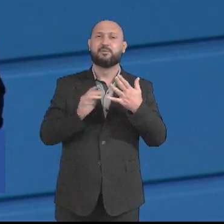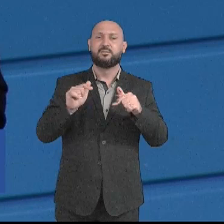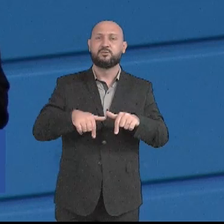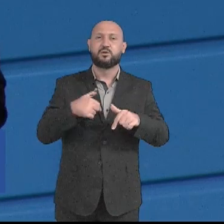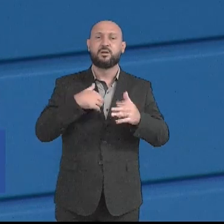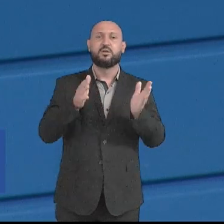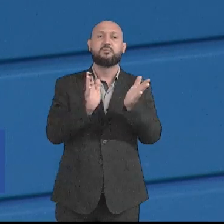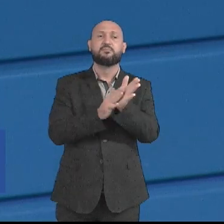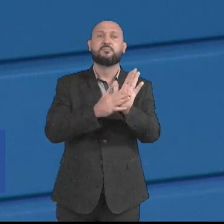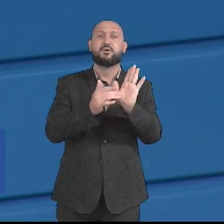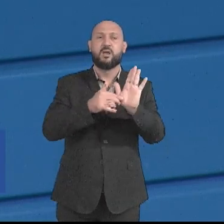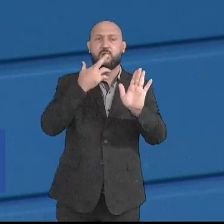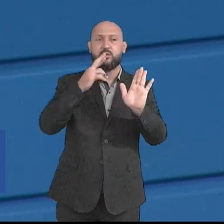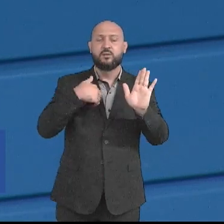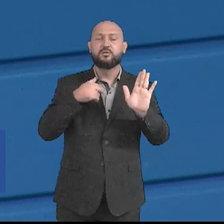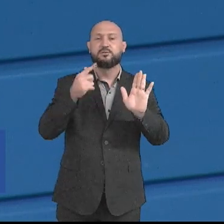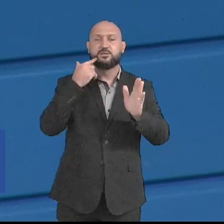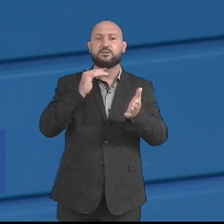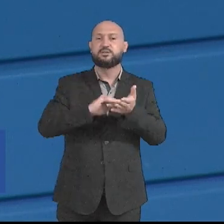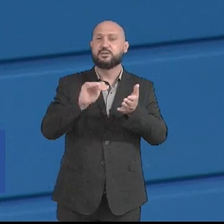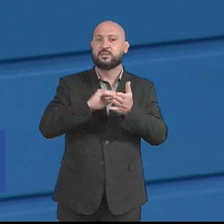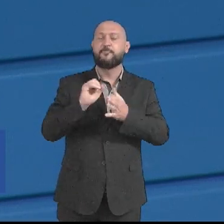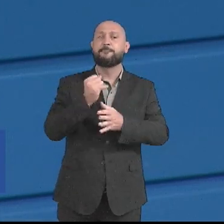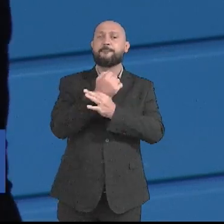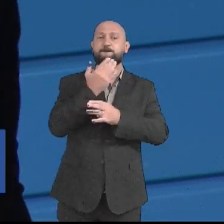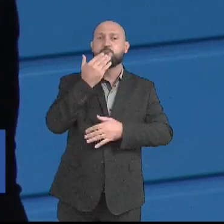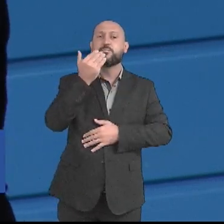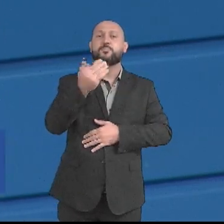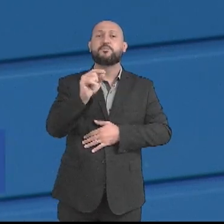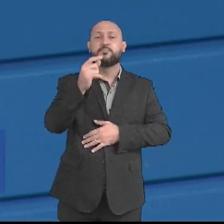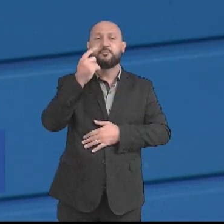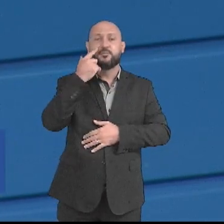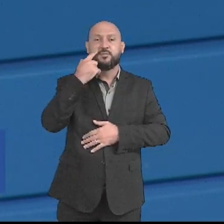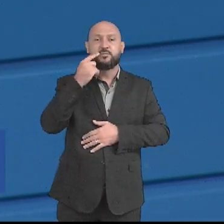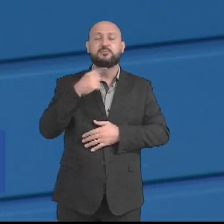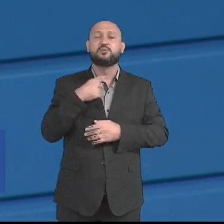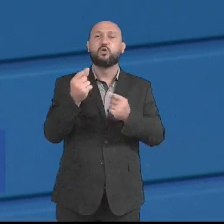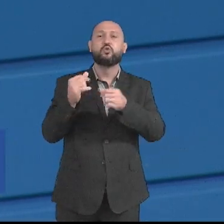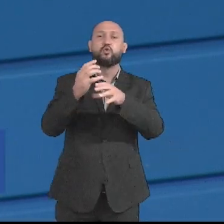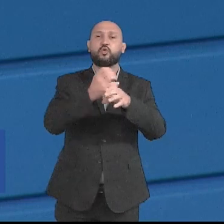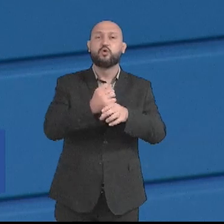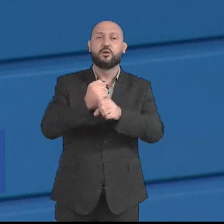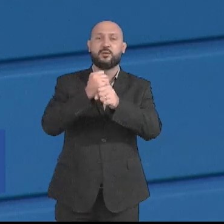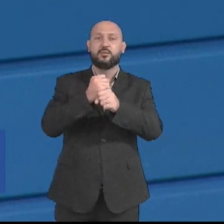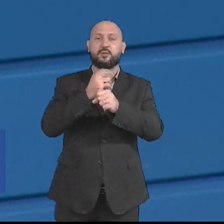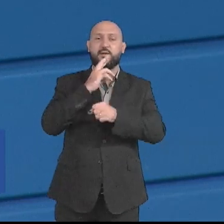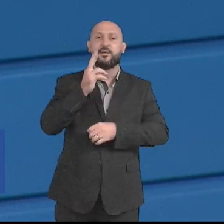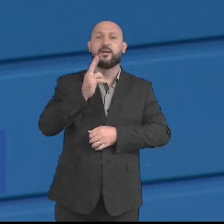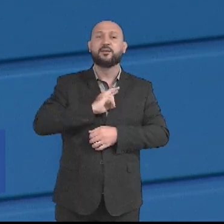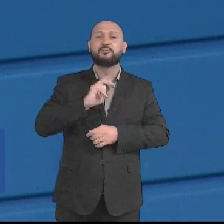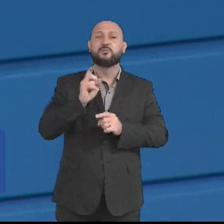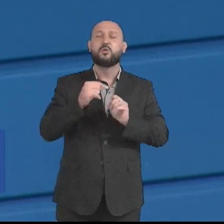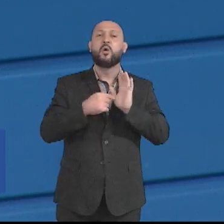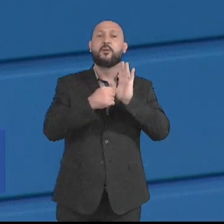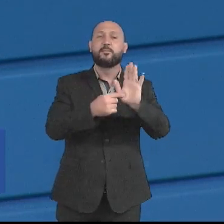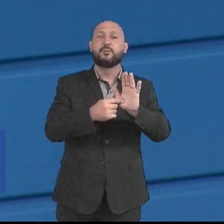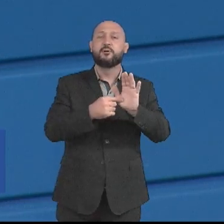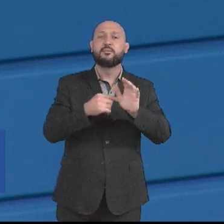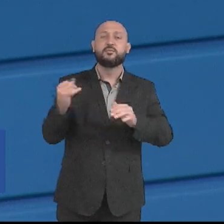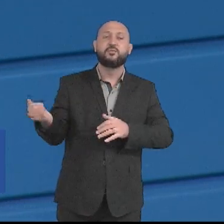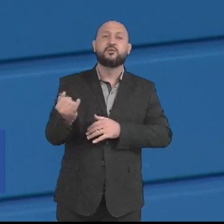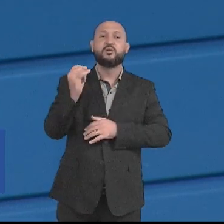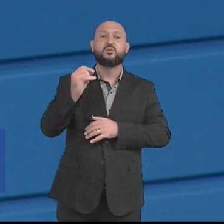é resposta que a gente quer da Sejusp. Solicitando a dotação orçamentária, a resposta não apresenta